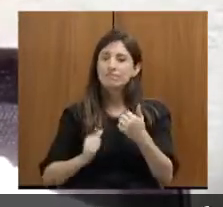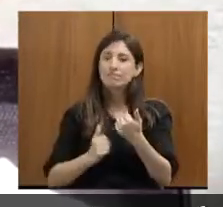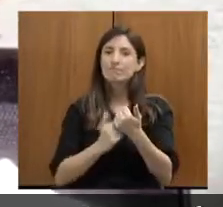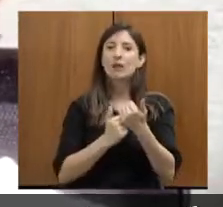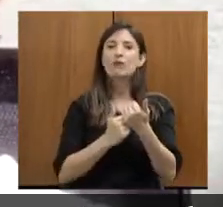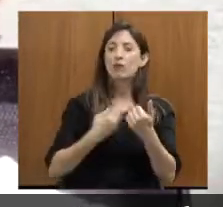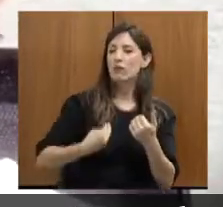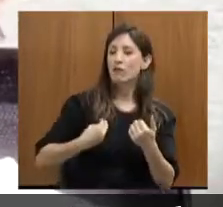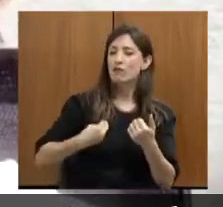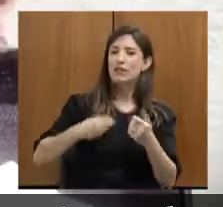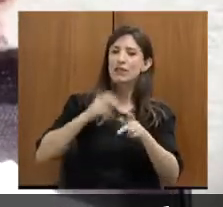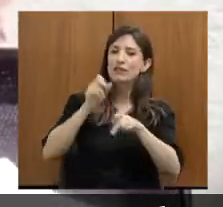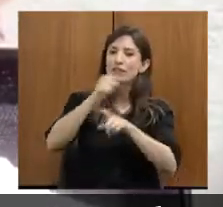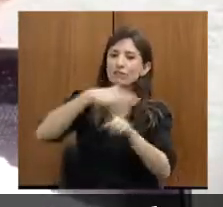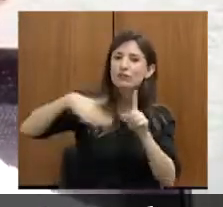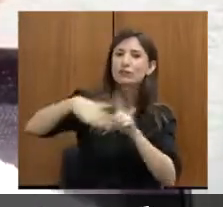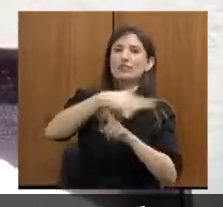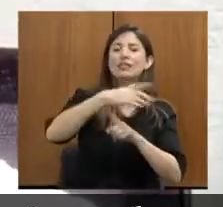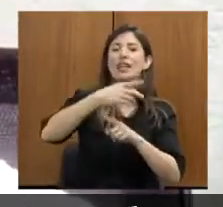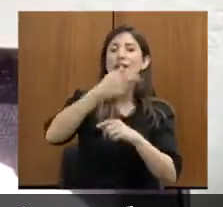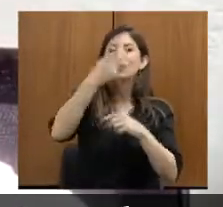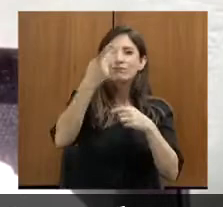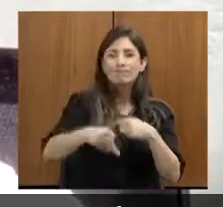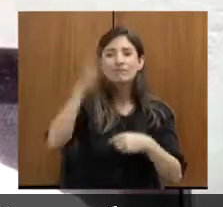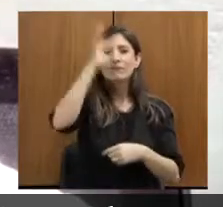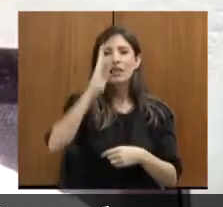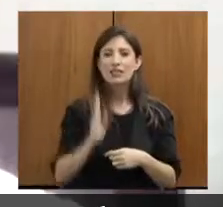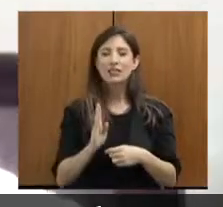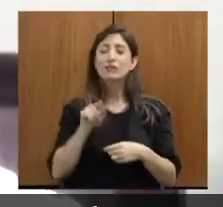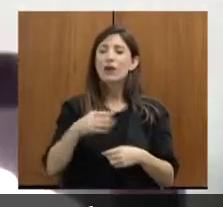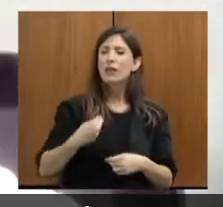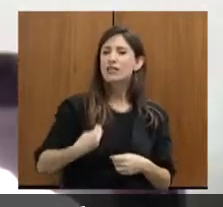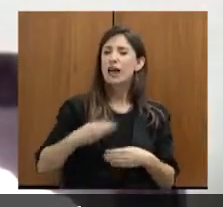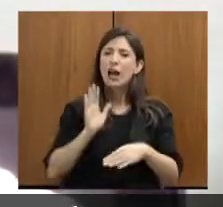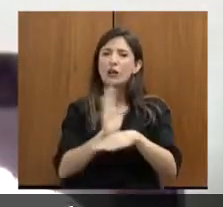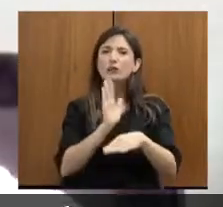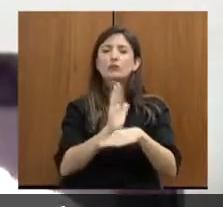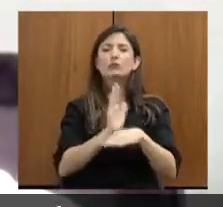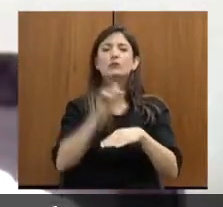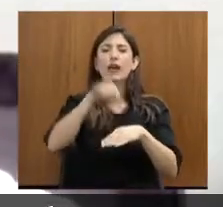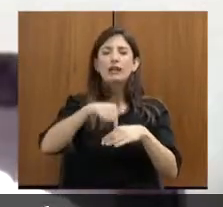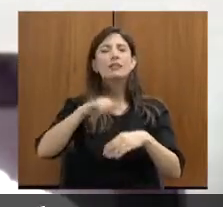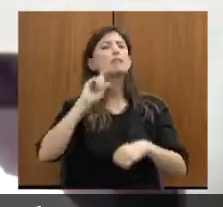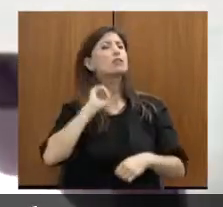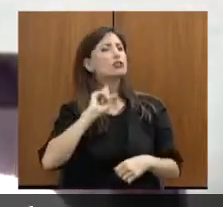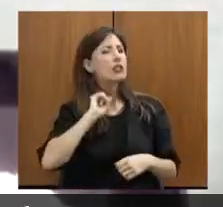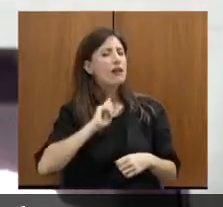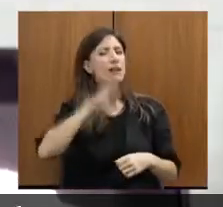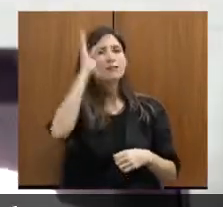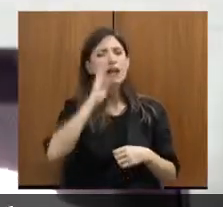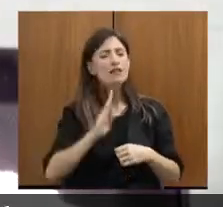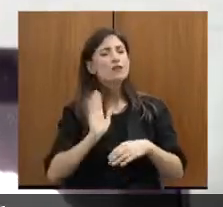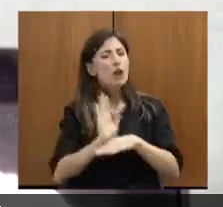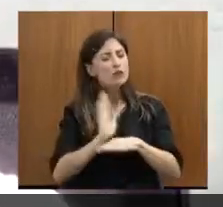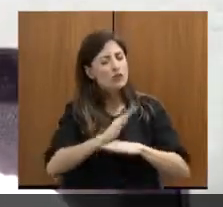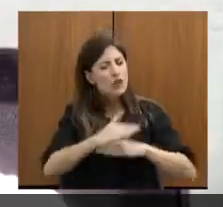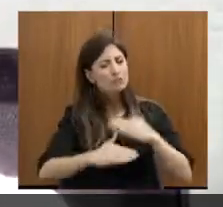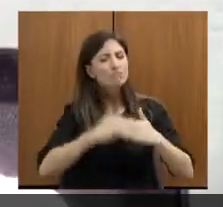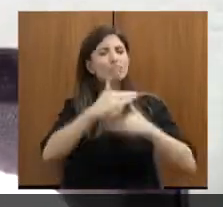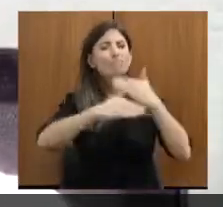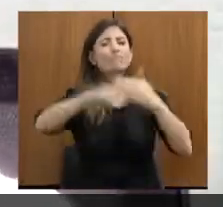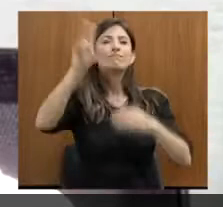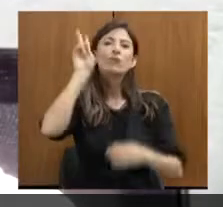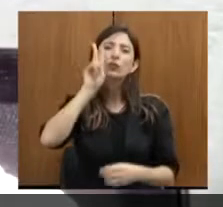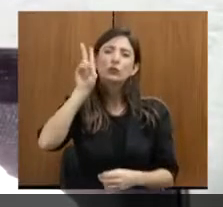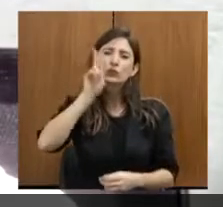desistências elas ajudam a construir Os territórios do Brasil de Minas Gerais né ajudou a construir a